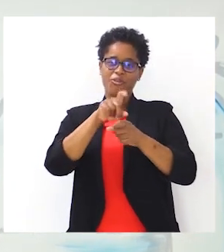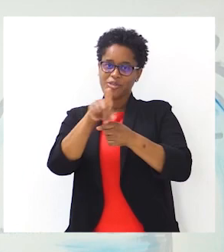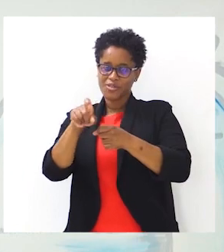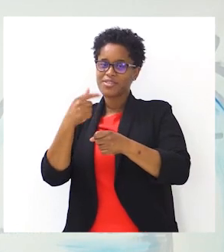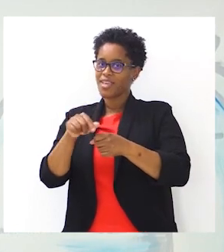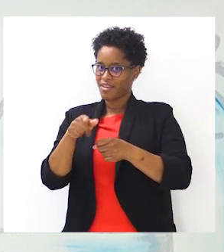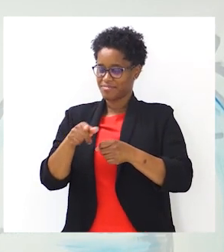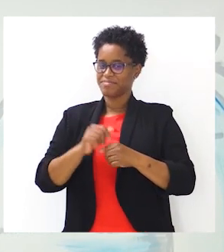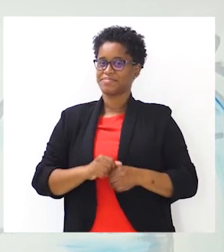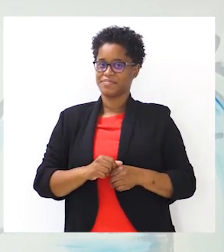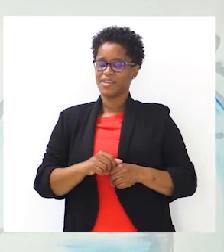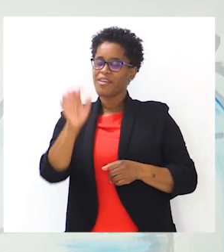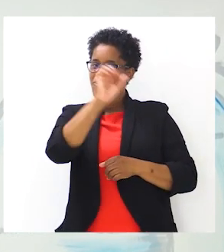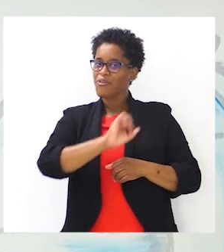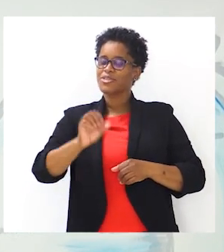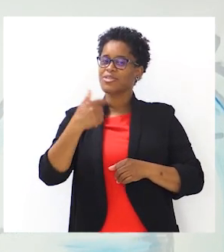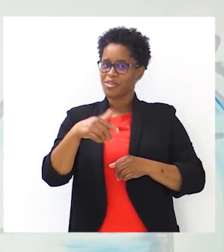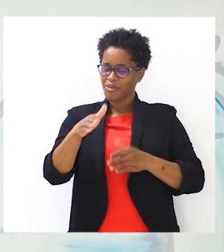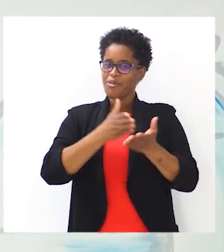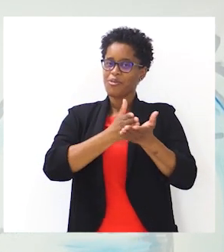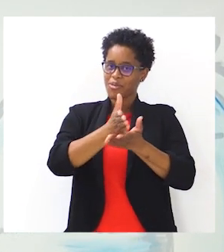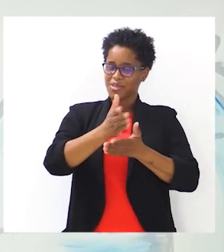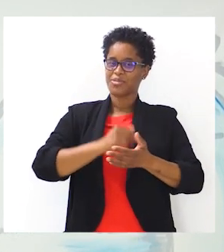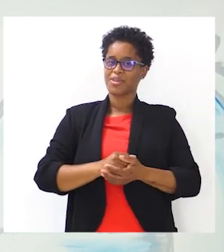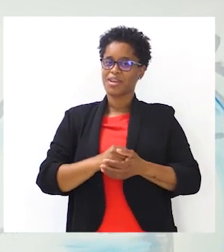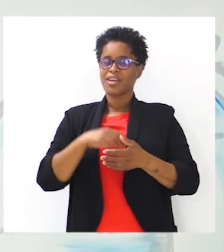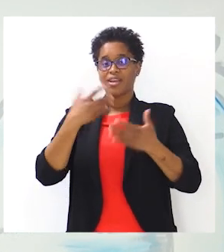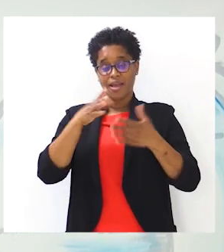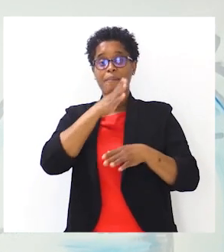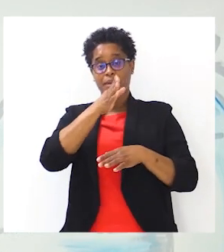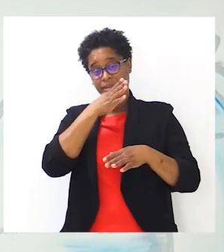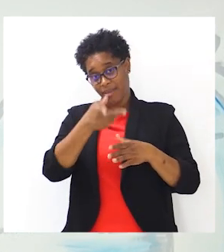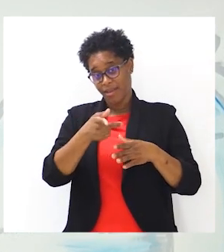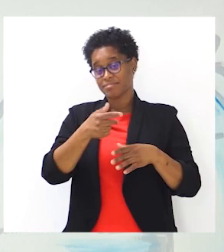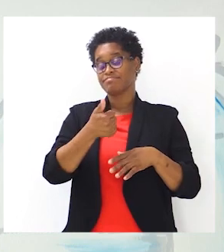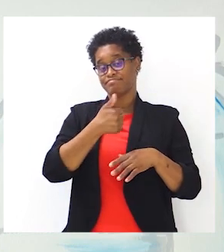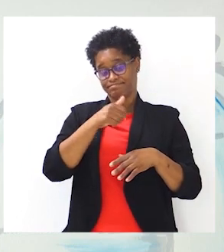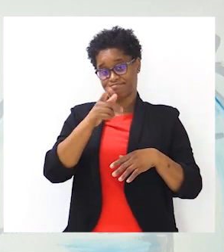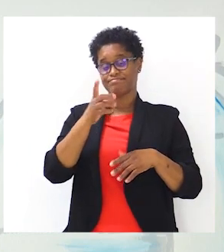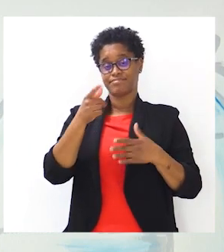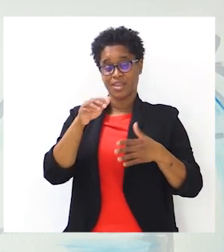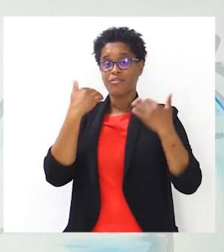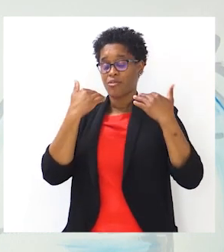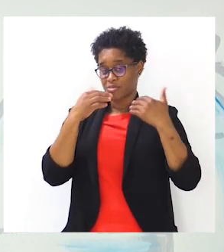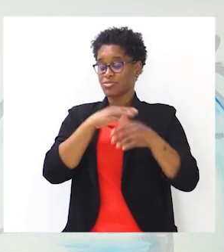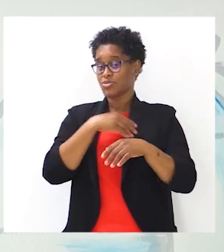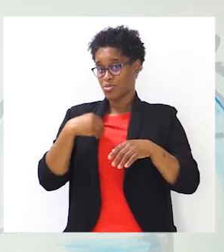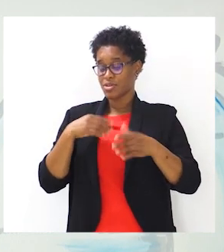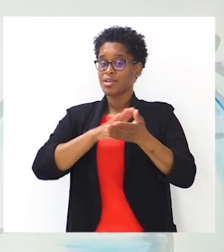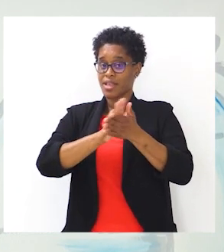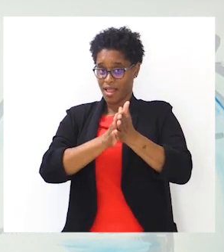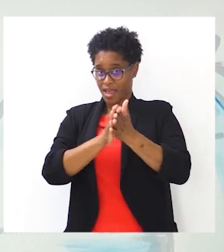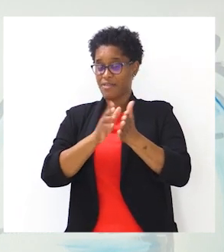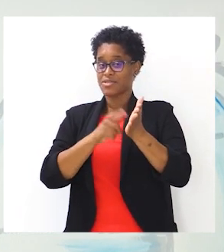coronavírus está aí e que vocês terão que continuar a porem em prática as medidas sanitárias. Já sabem, lavagem